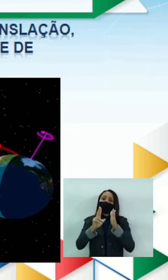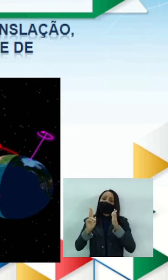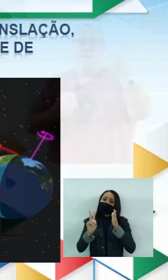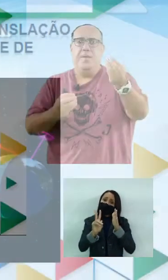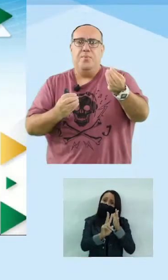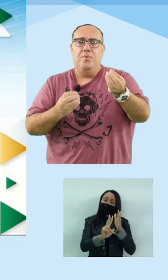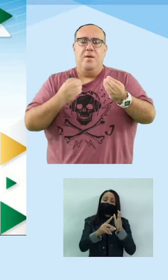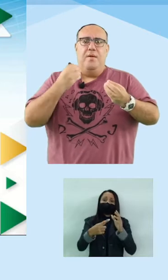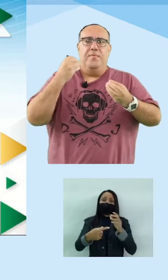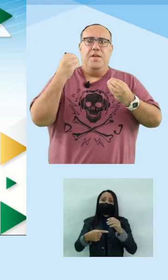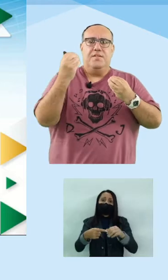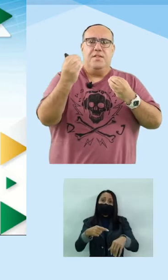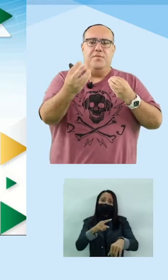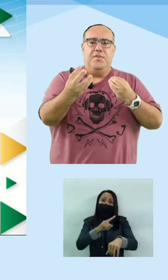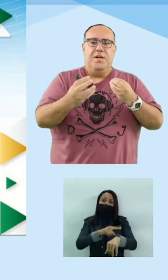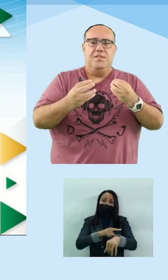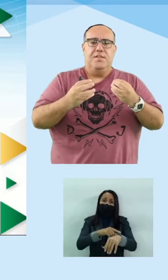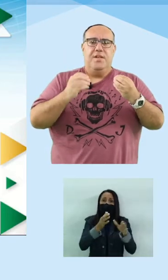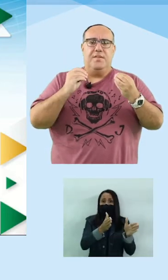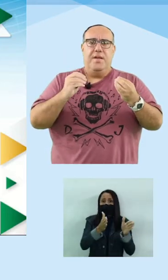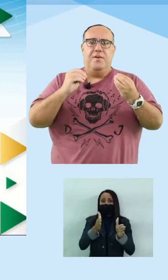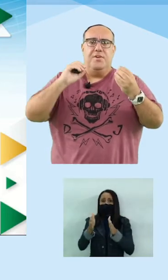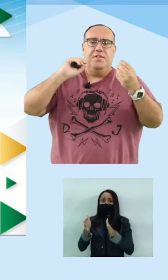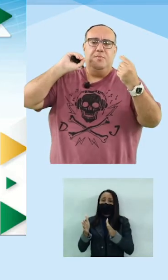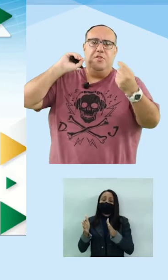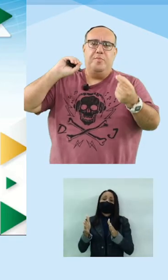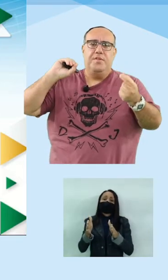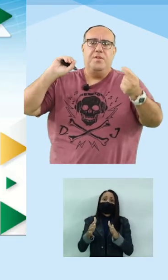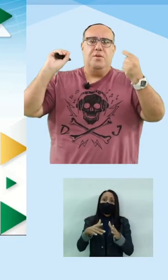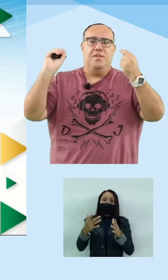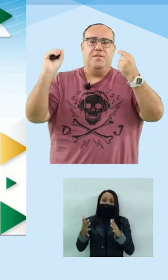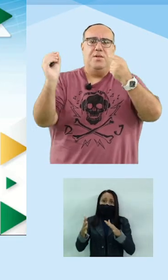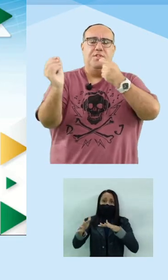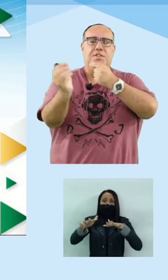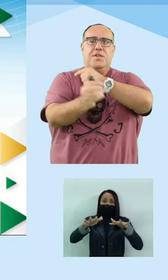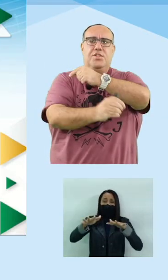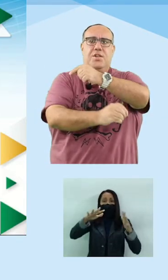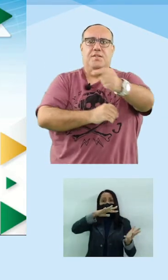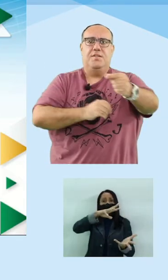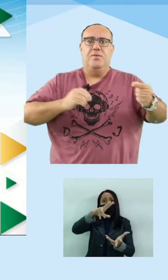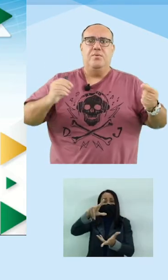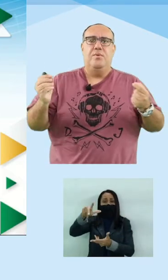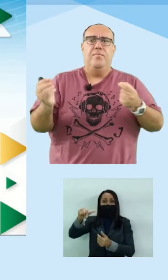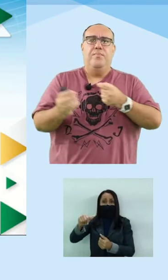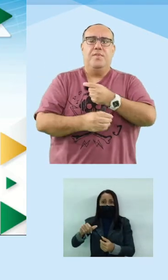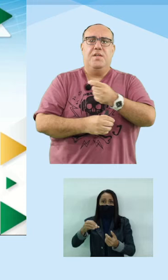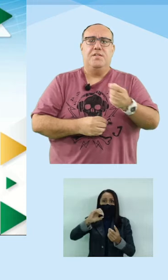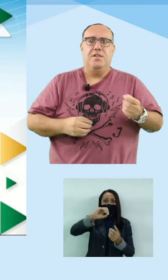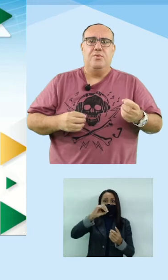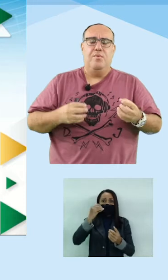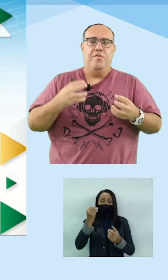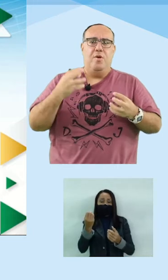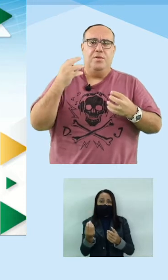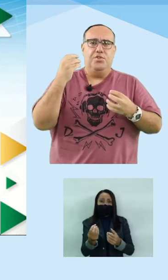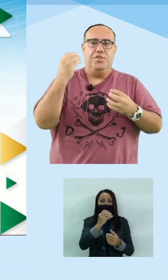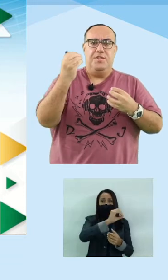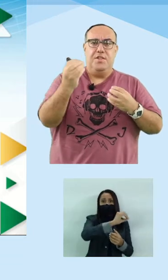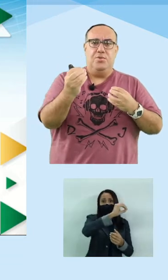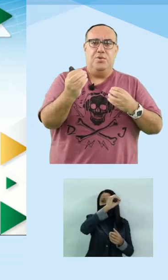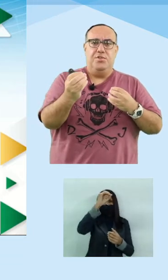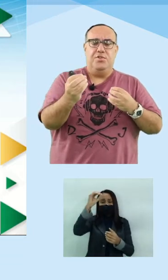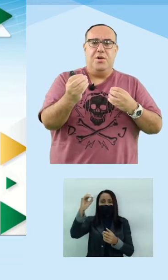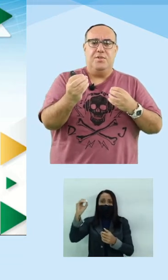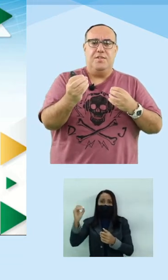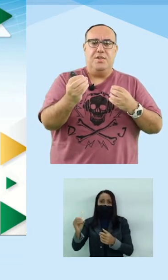saber o tempo dessas atividades em que a Terra faz esse movimento de rotação e de translação, tá certo? Formando os dias e